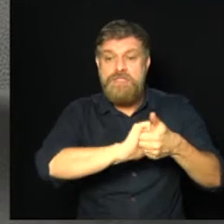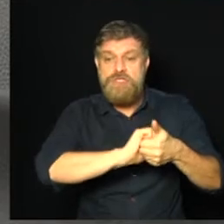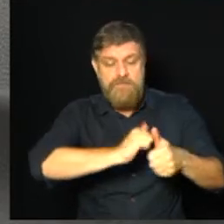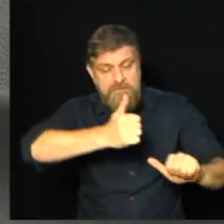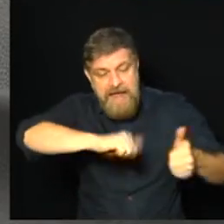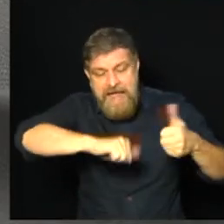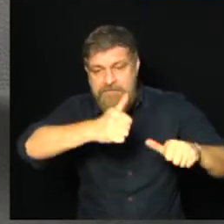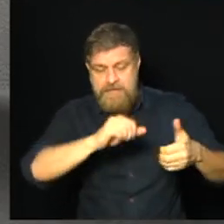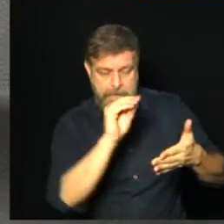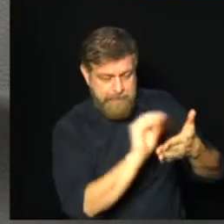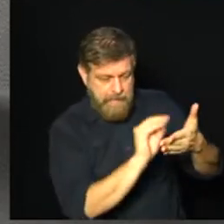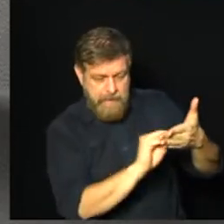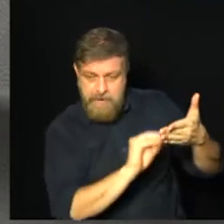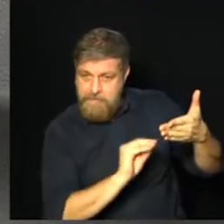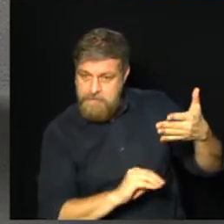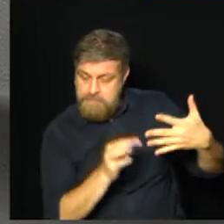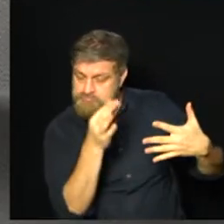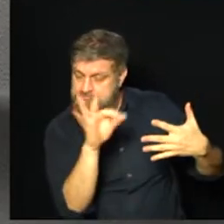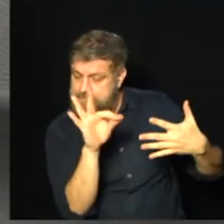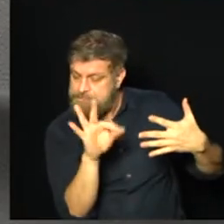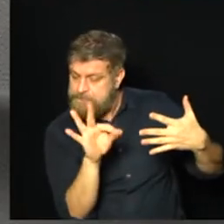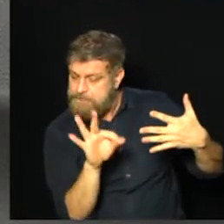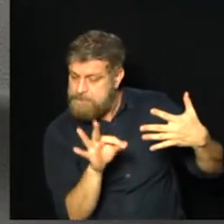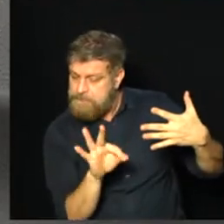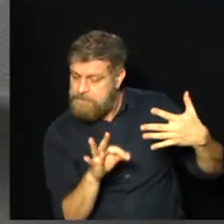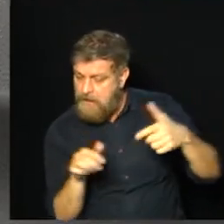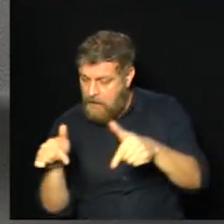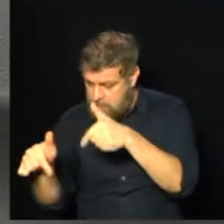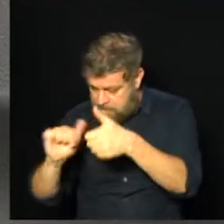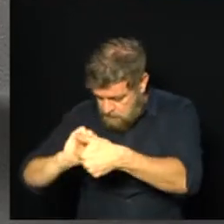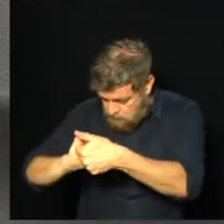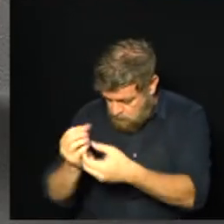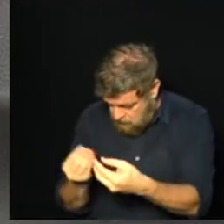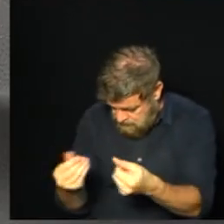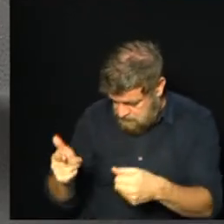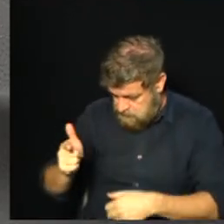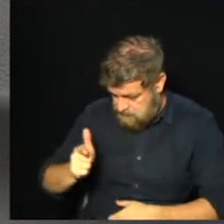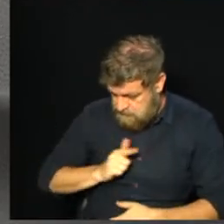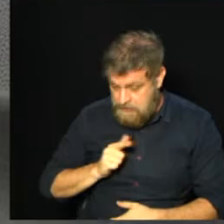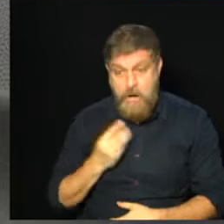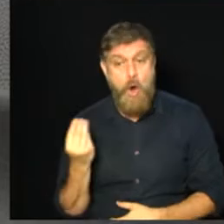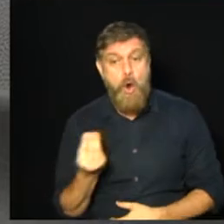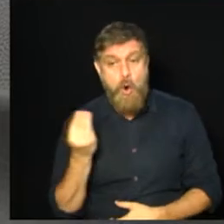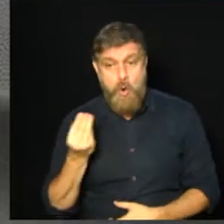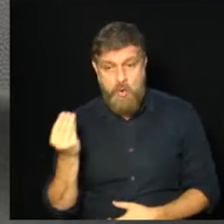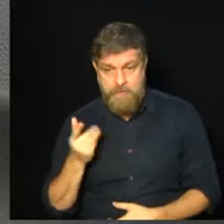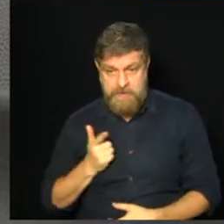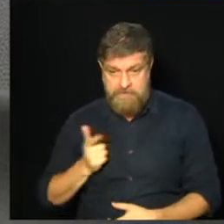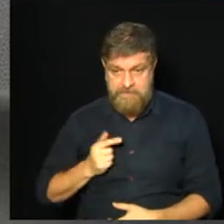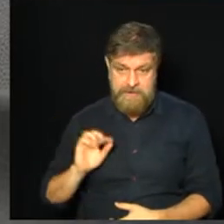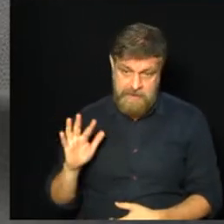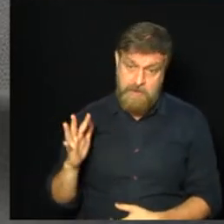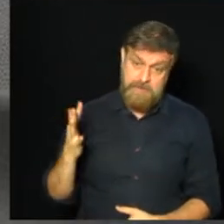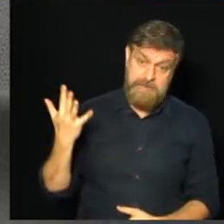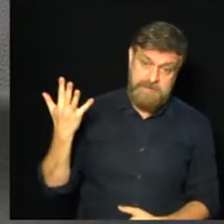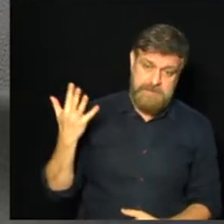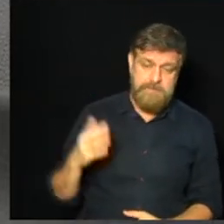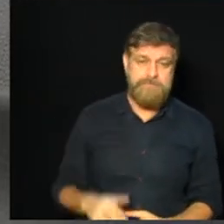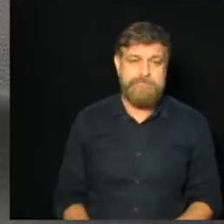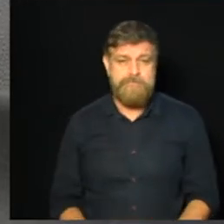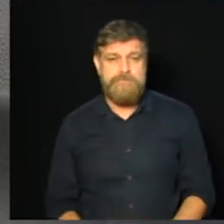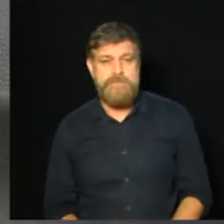que o serviço seja executado com qualidade. Como é que vai ser feito isso?